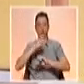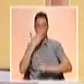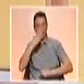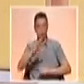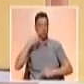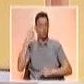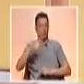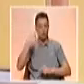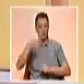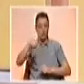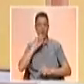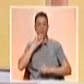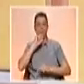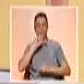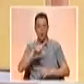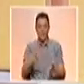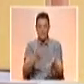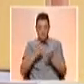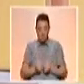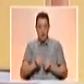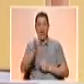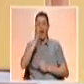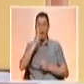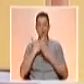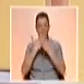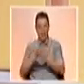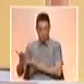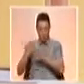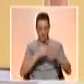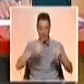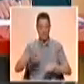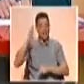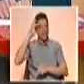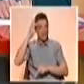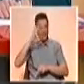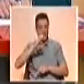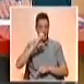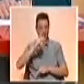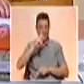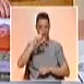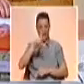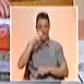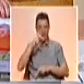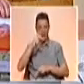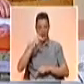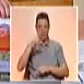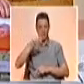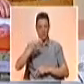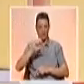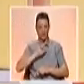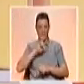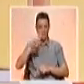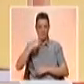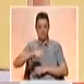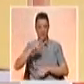no dia-a-dia podemos ajudar a poupá-lo. Obrigada às minhas convidadas desta tarde. Carla Graça, obrigada por estar também connosco, é